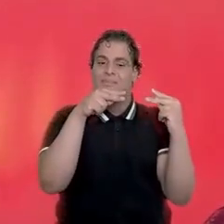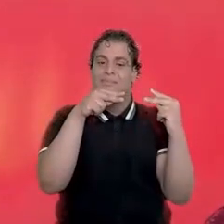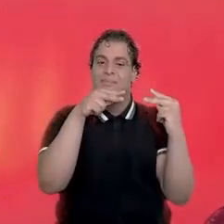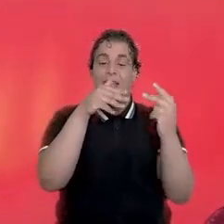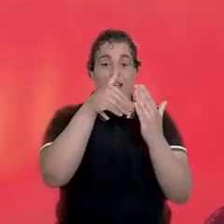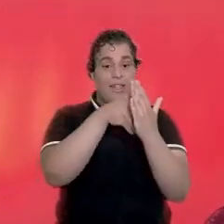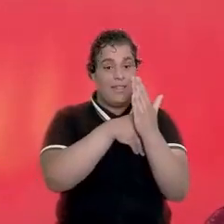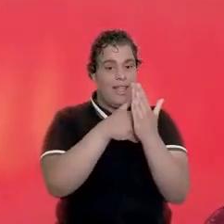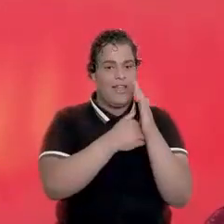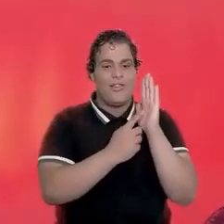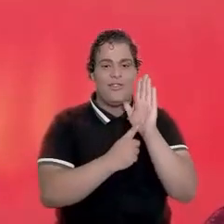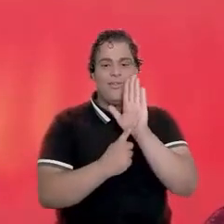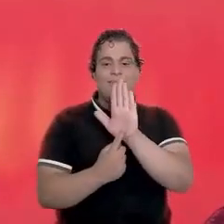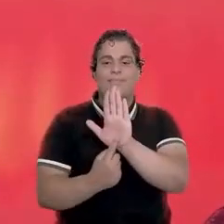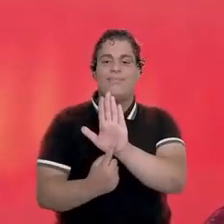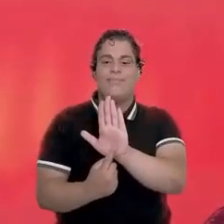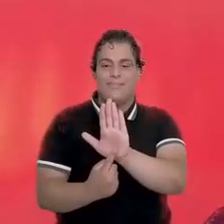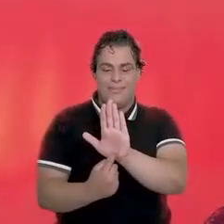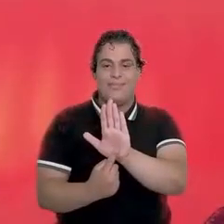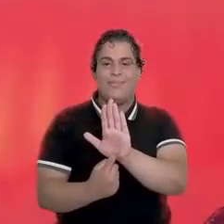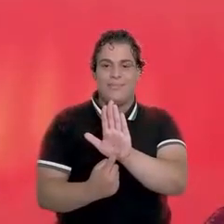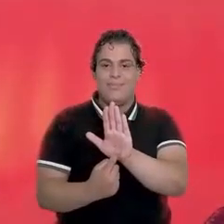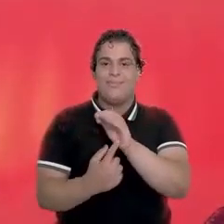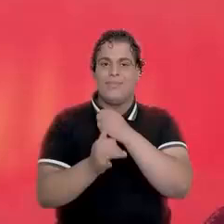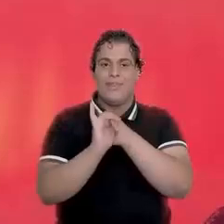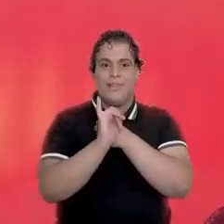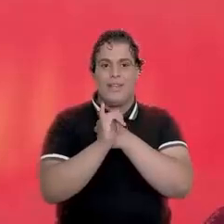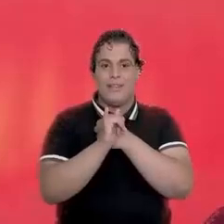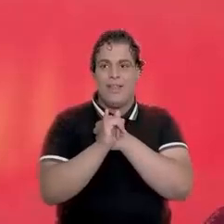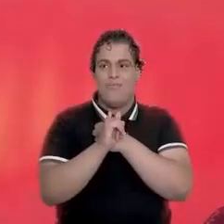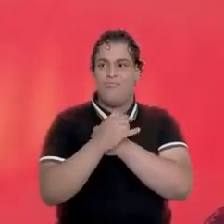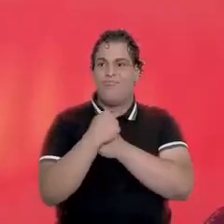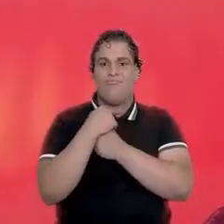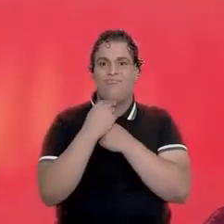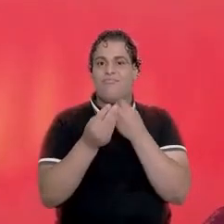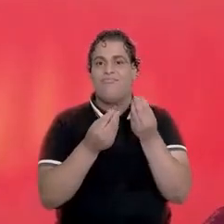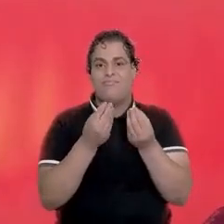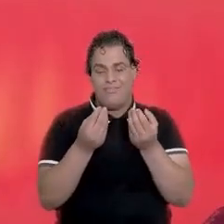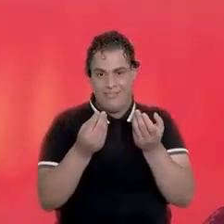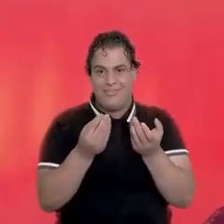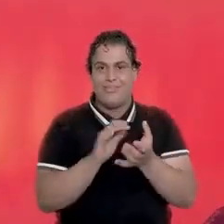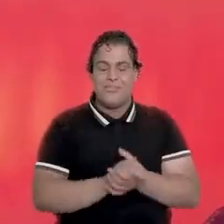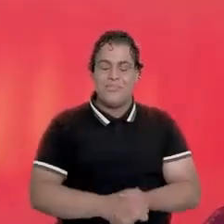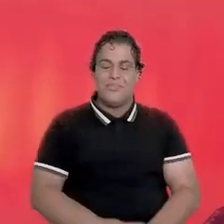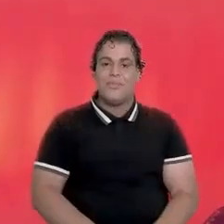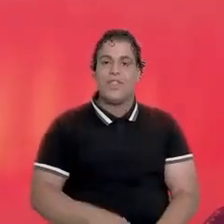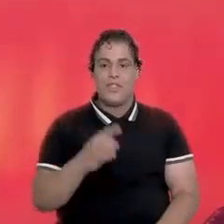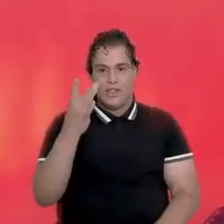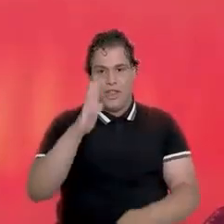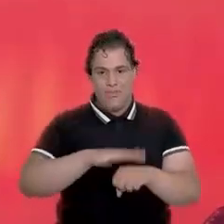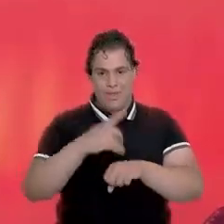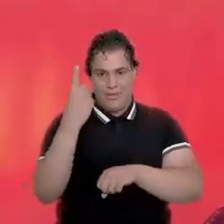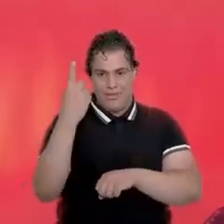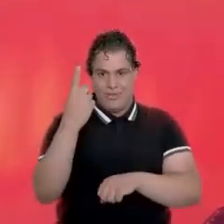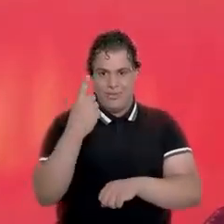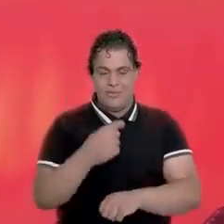segredo revelado, narração impossível, só mais um.